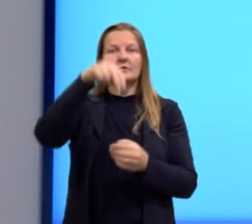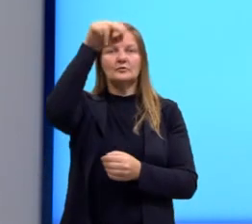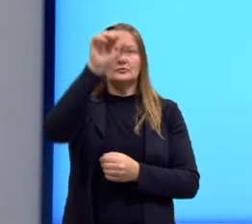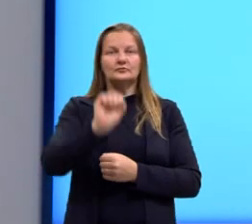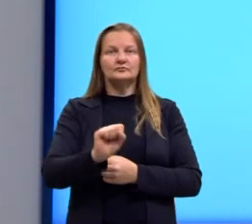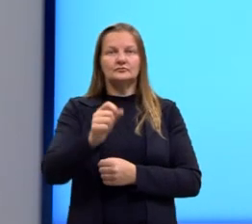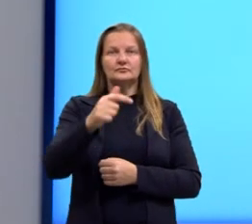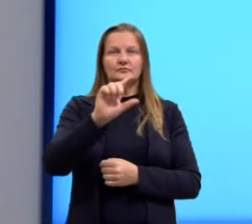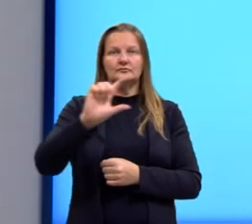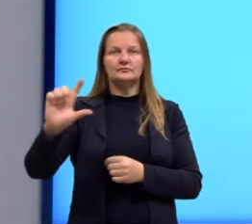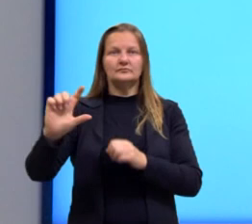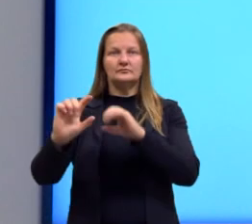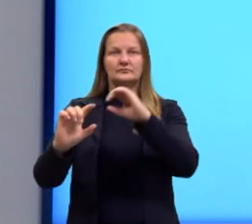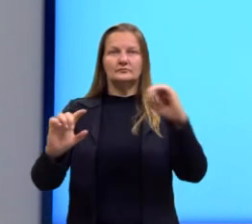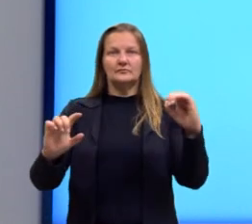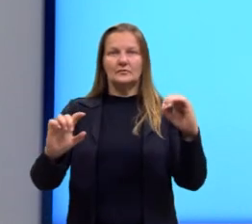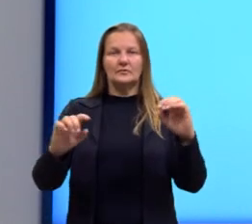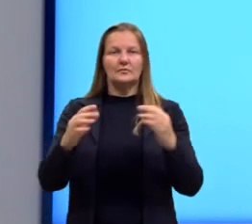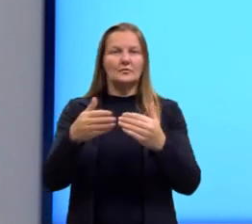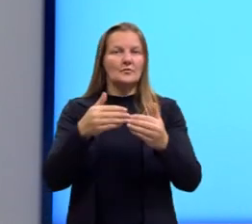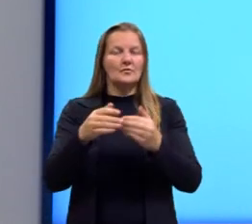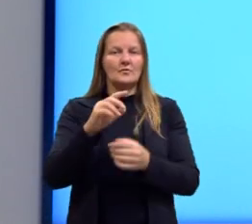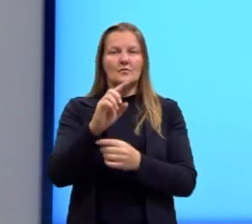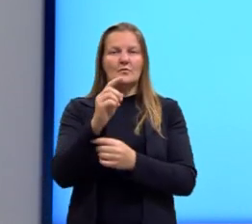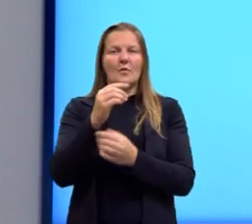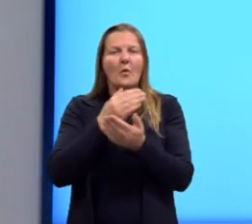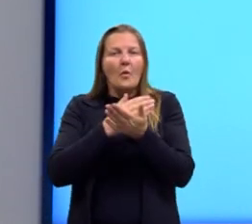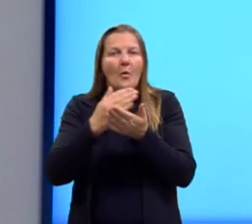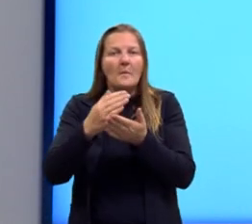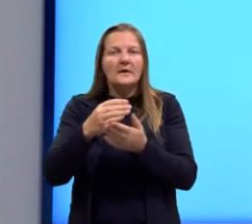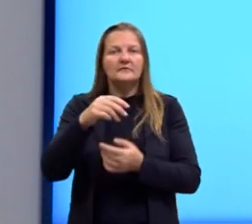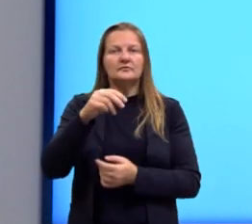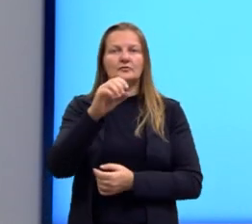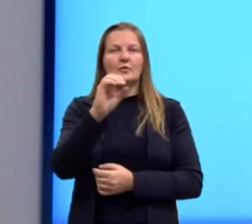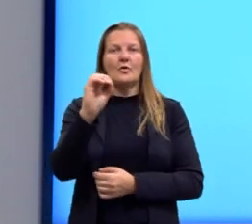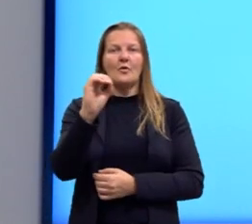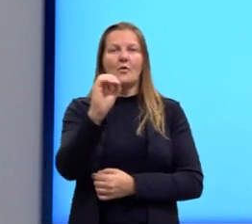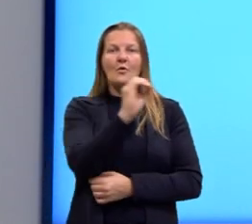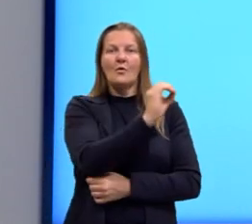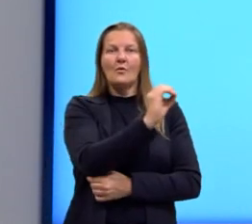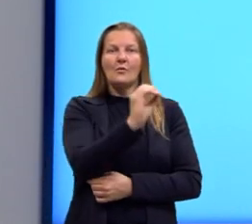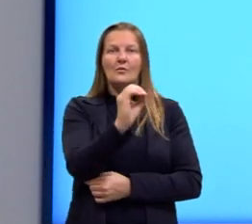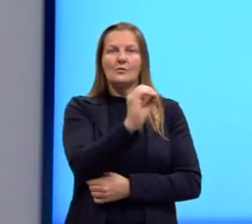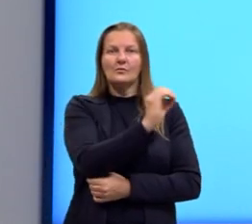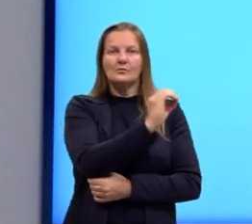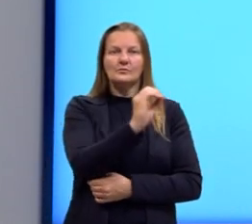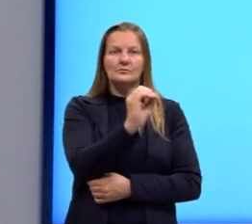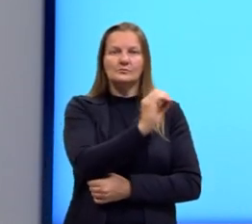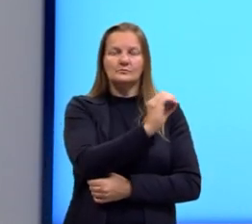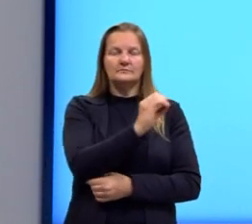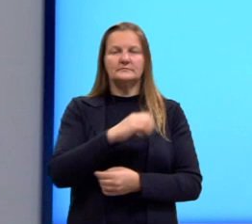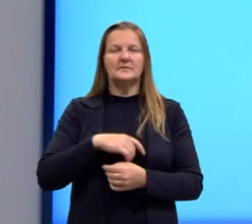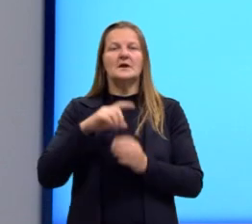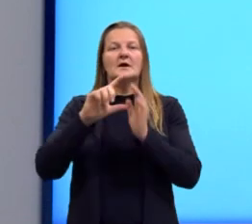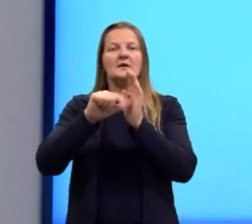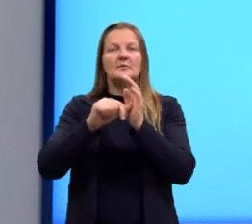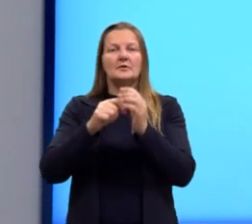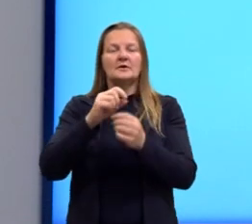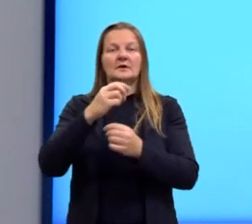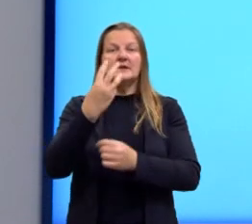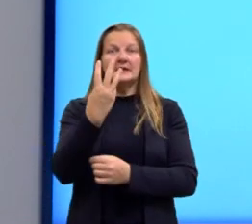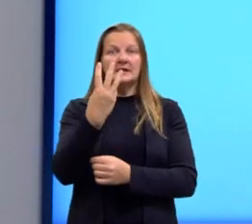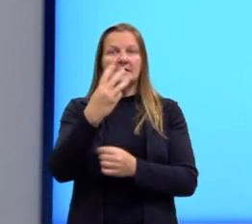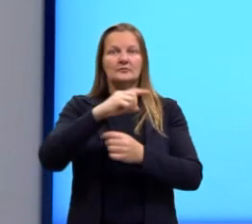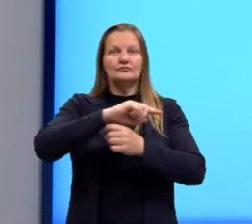a lente da câmera está apontada inicialmente no sentido Oeste e seu controlador efetua três